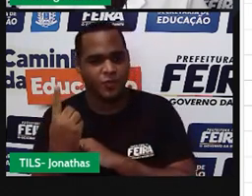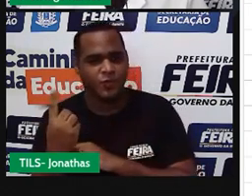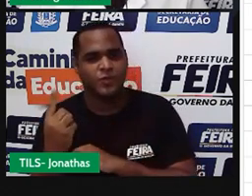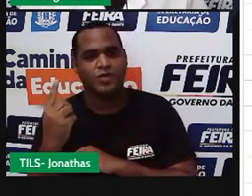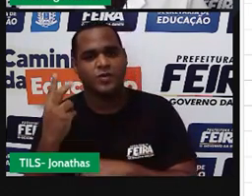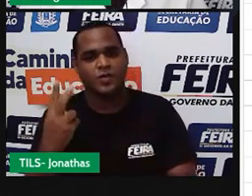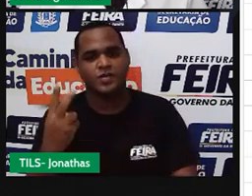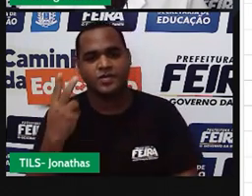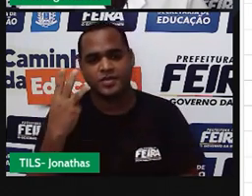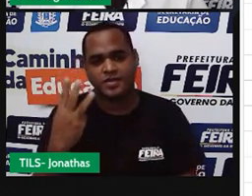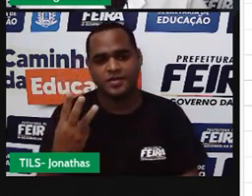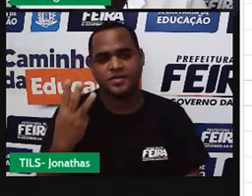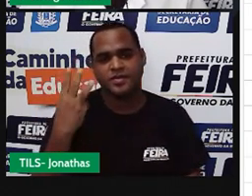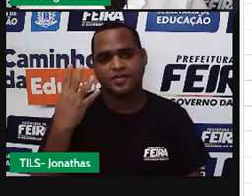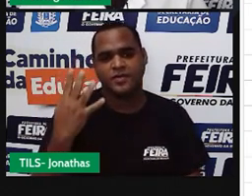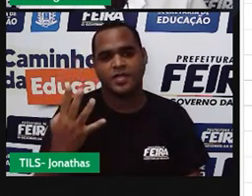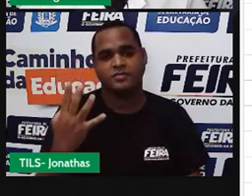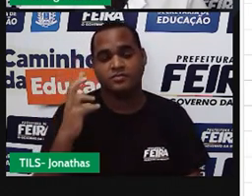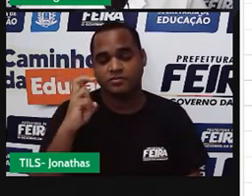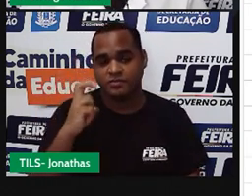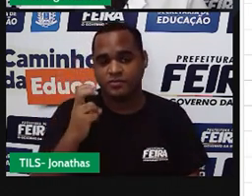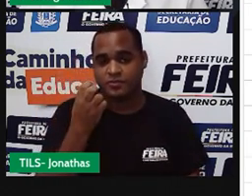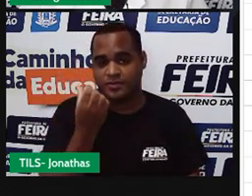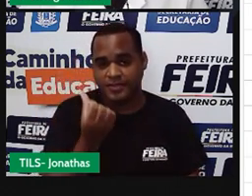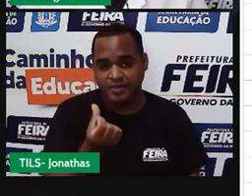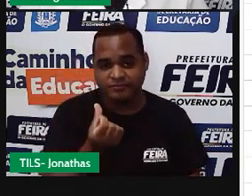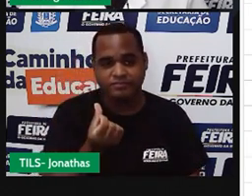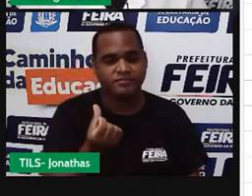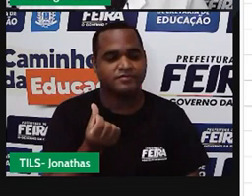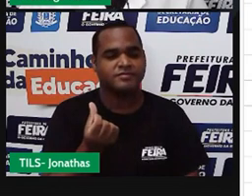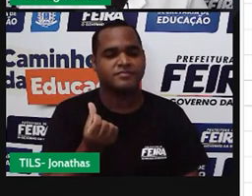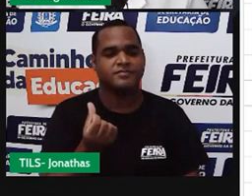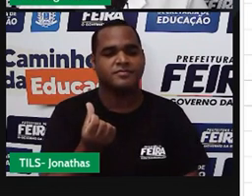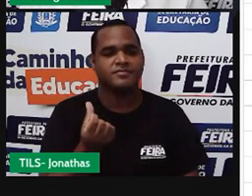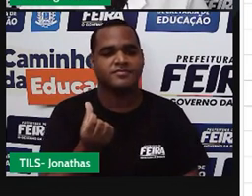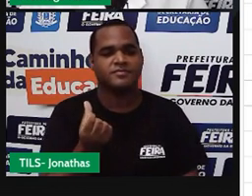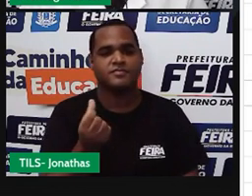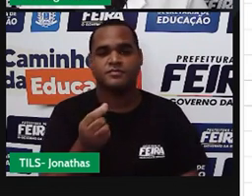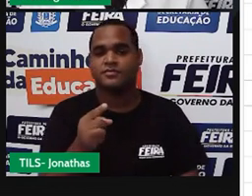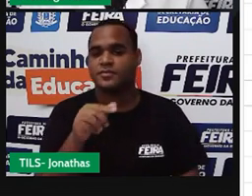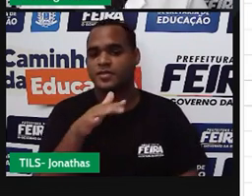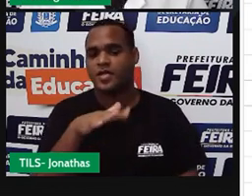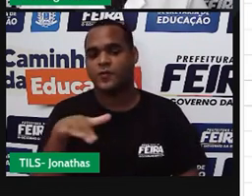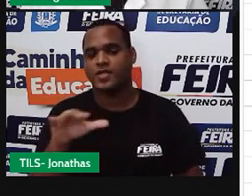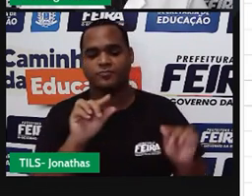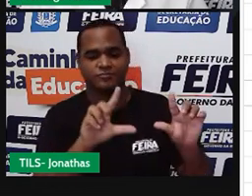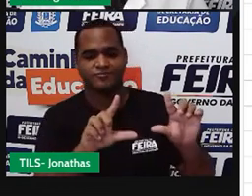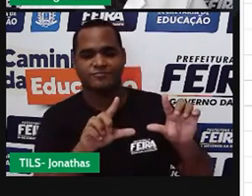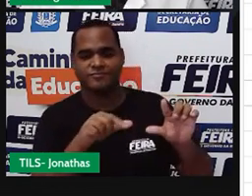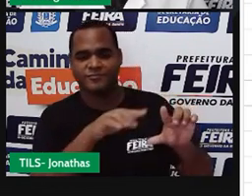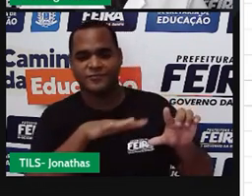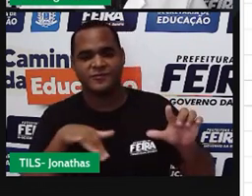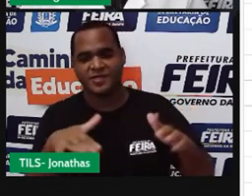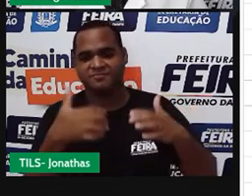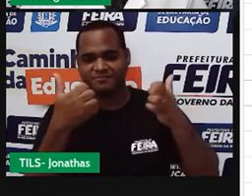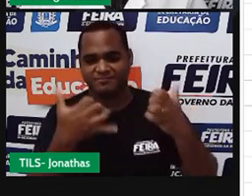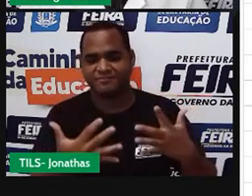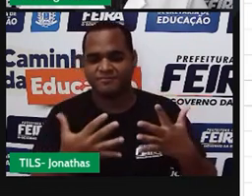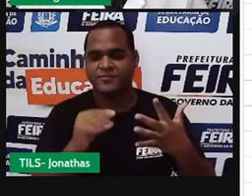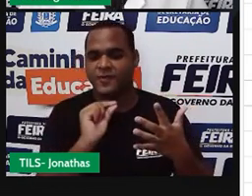dois três quatro cinco seis tão esse lado aqui ou do terreno mede 6